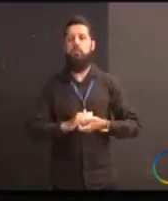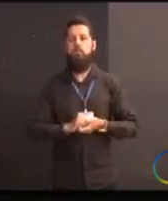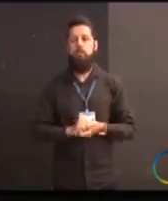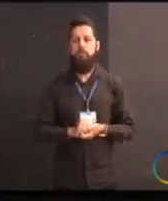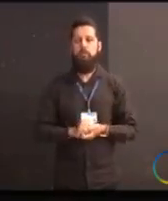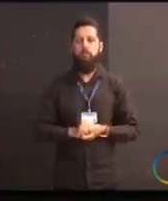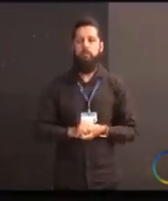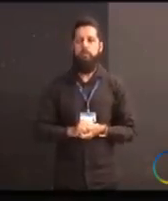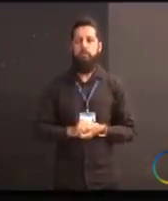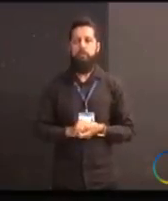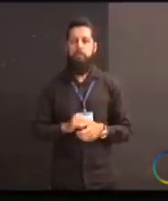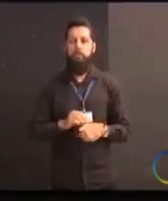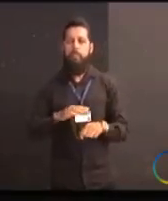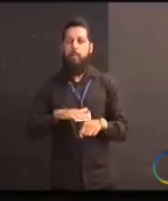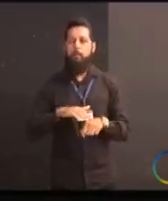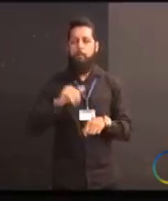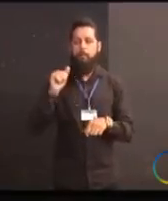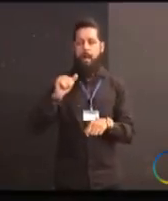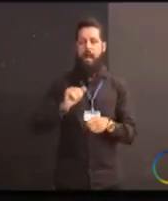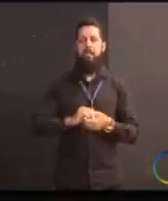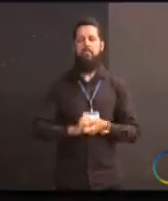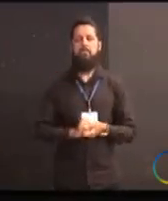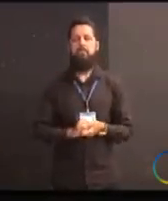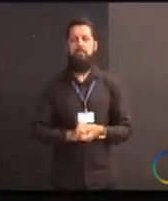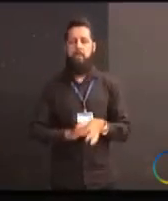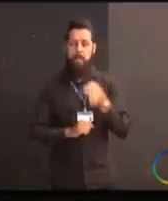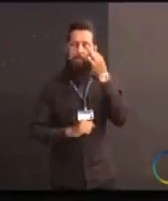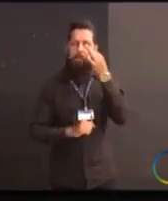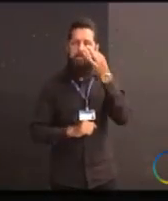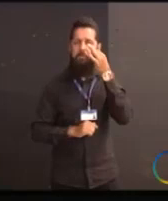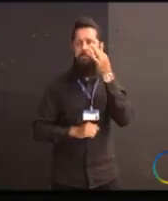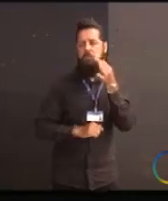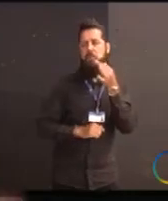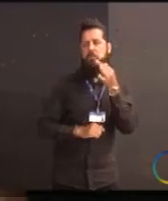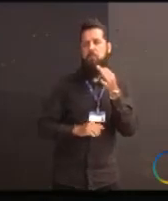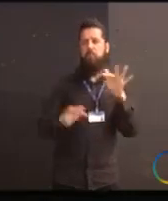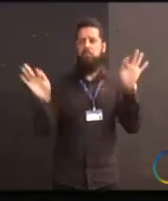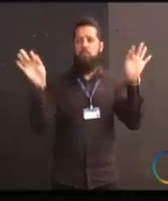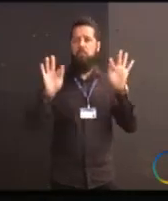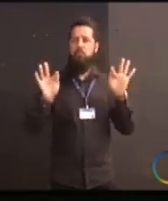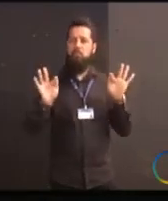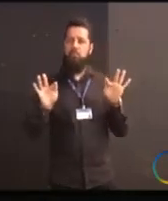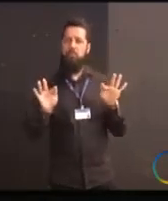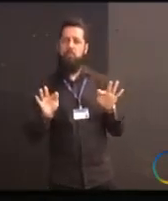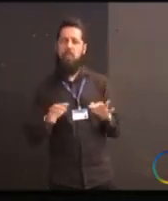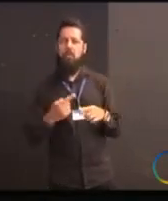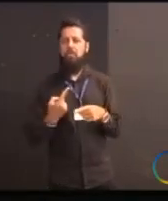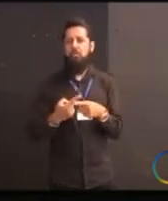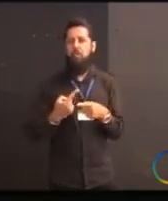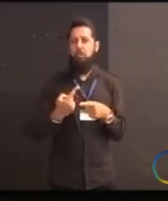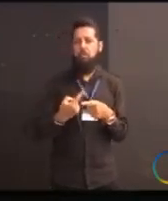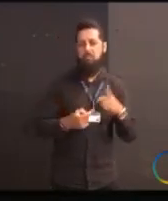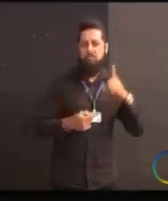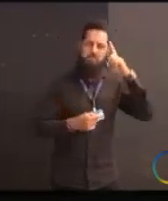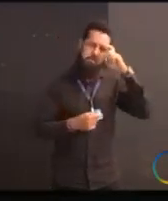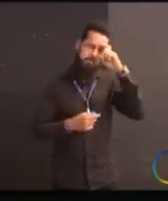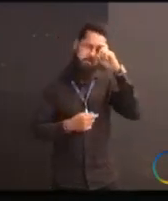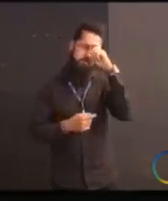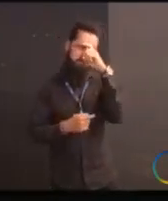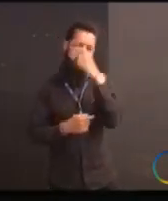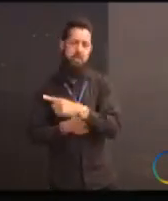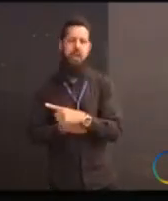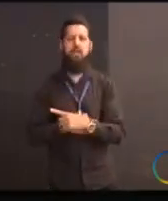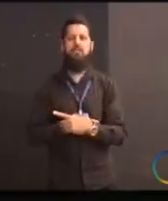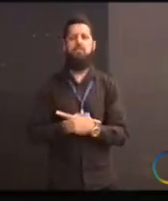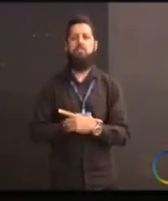sofre qualquer encarnado. E ele deu tanto sentido a essa humanidade que parecia uma criatura